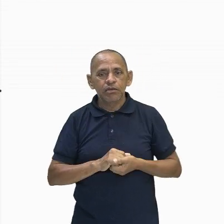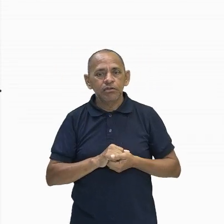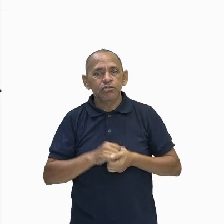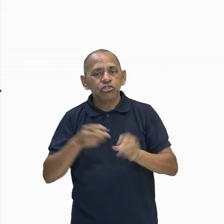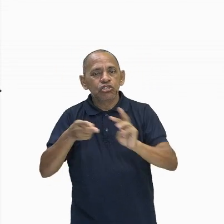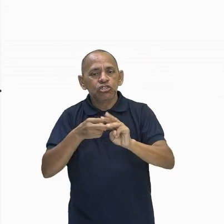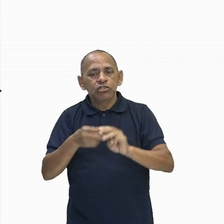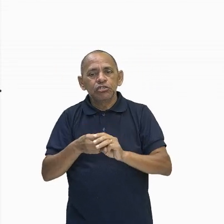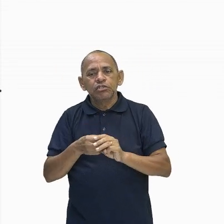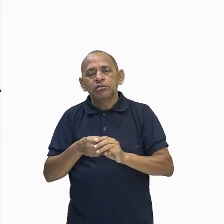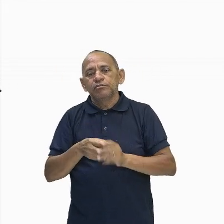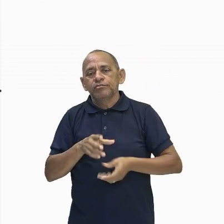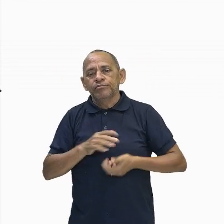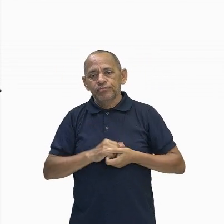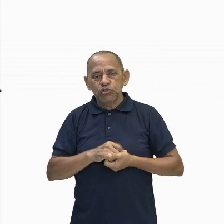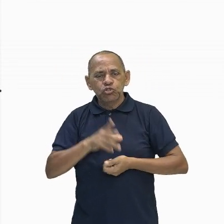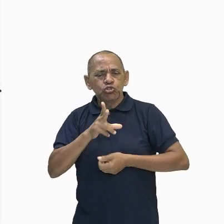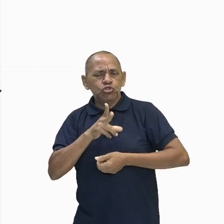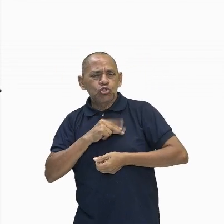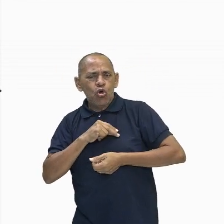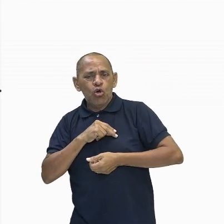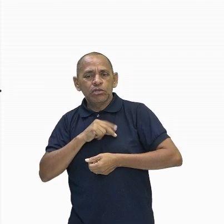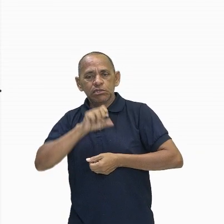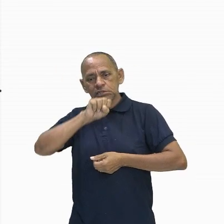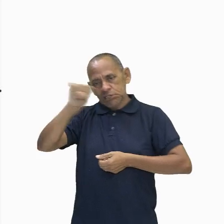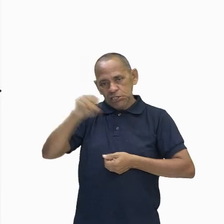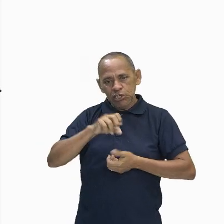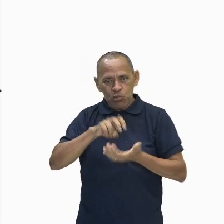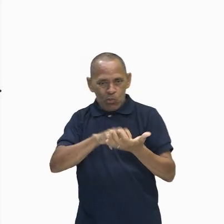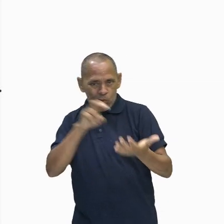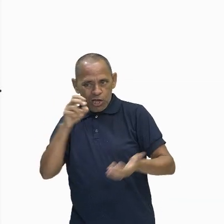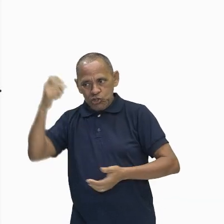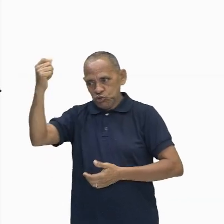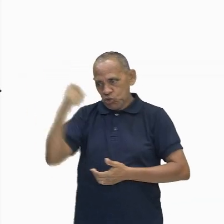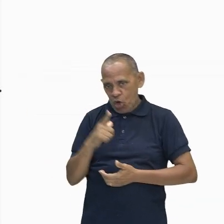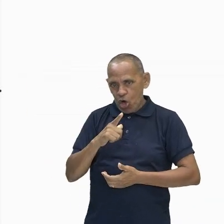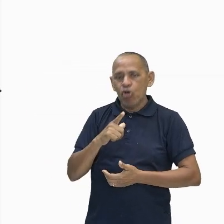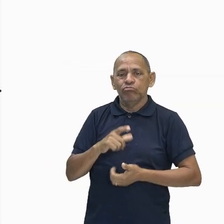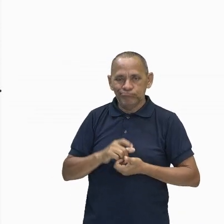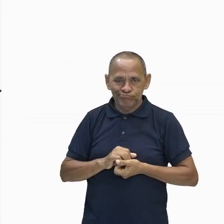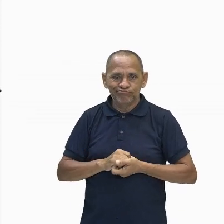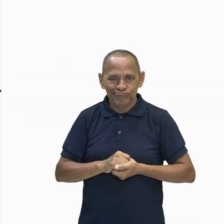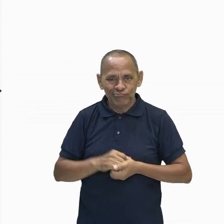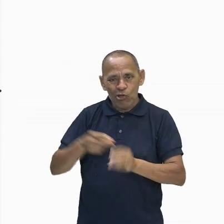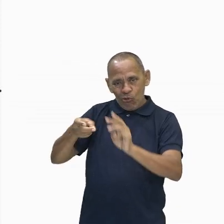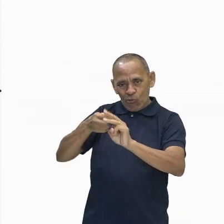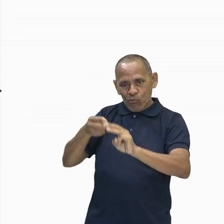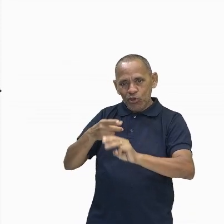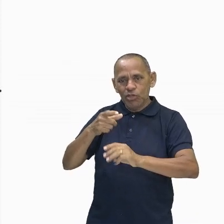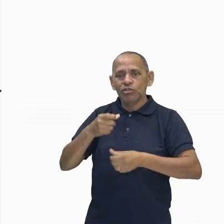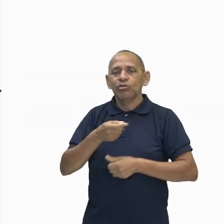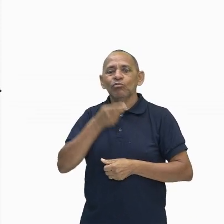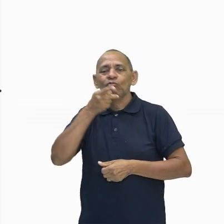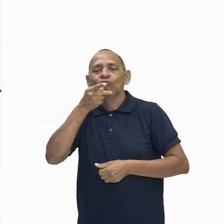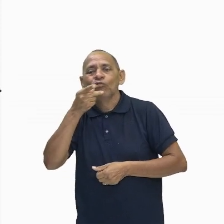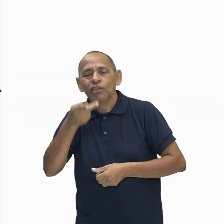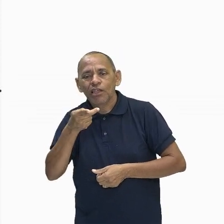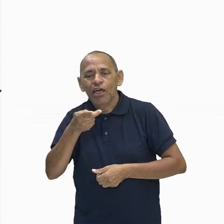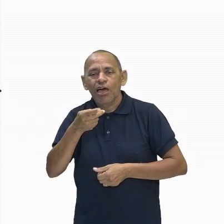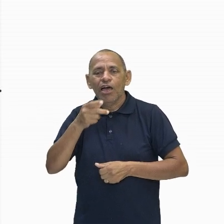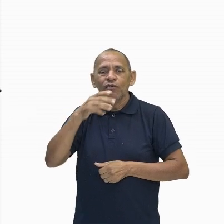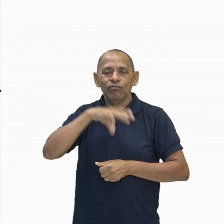pena! Fosse uma manhã de sol, o índio tinha despido o português. Então vejam que neste